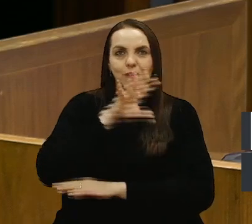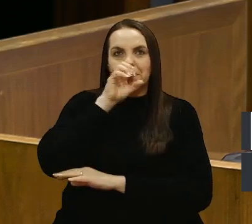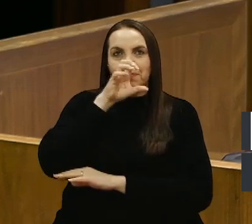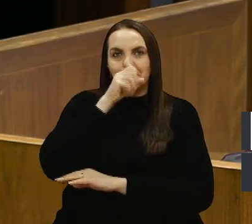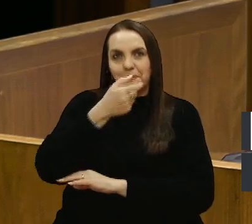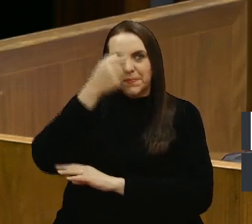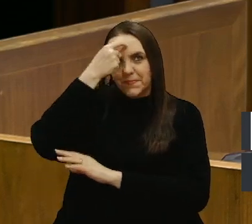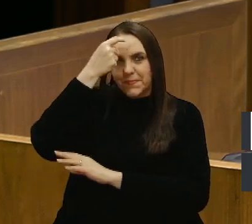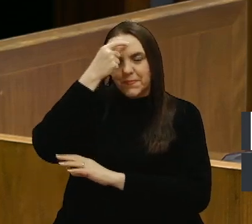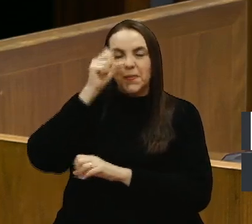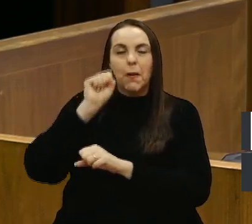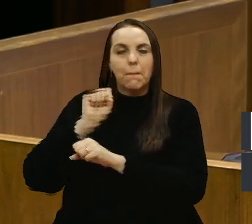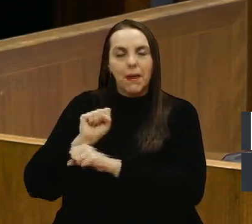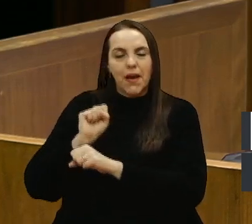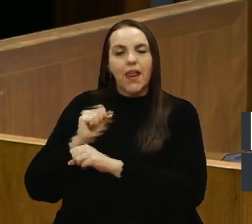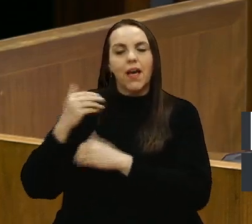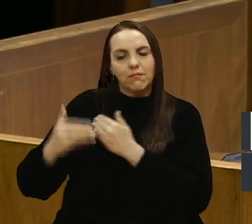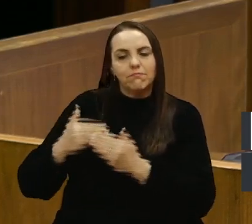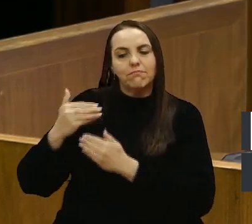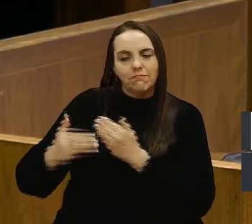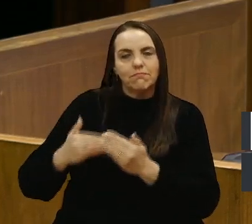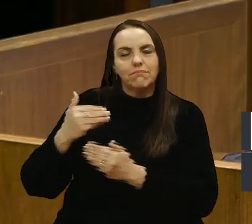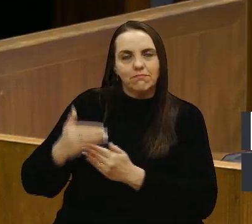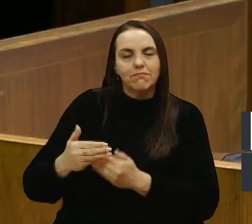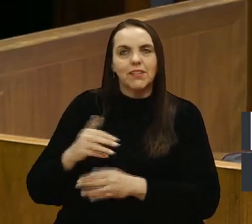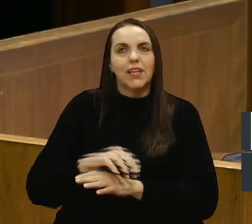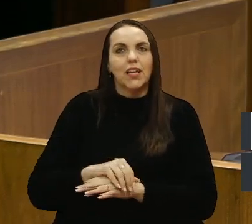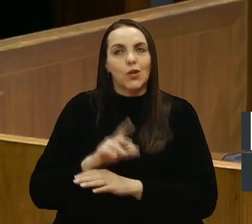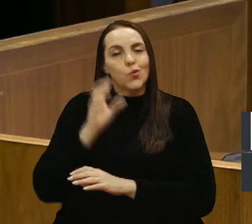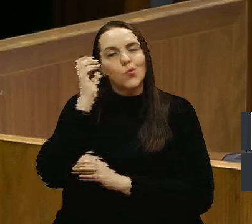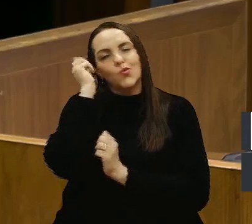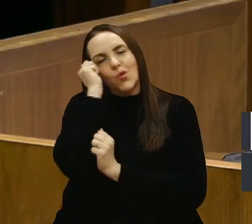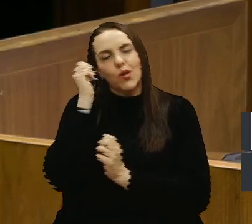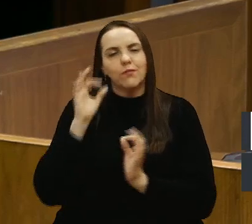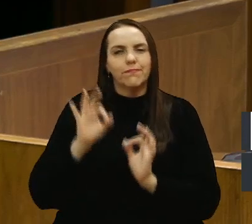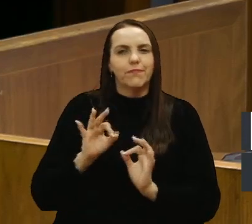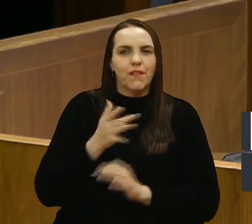consciente, pausas ao longo do dia, para que esse sono seja